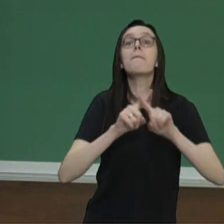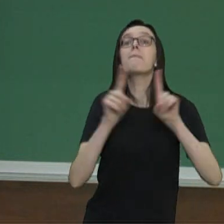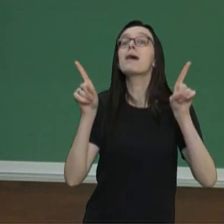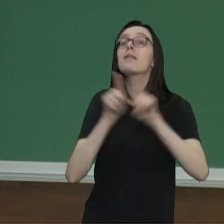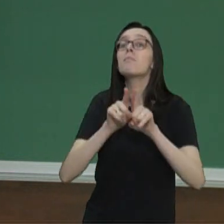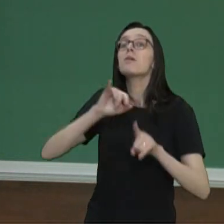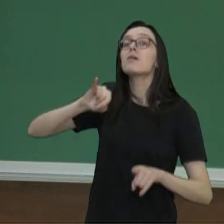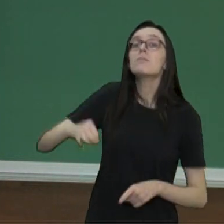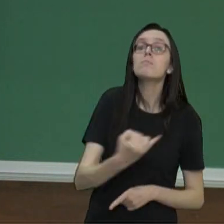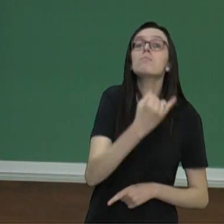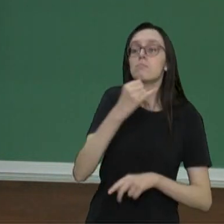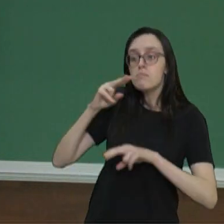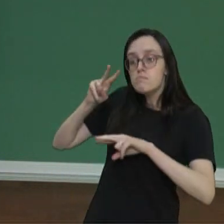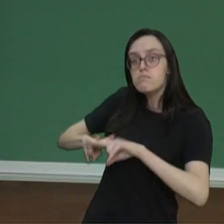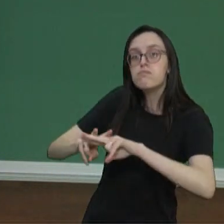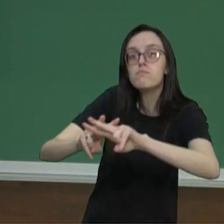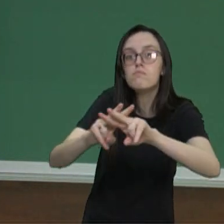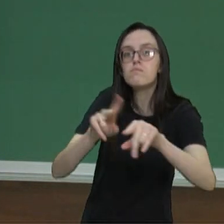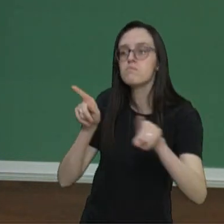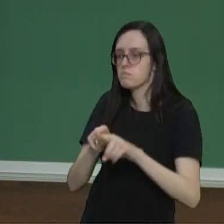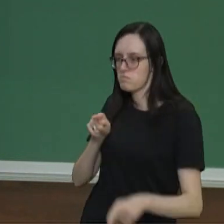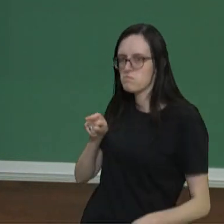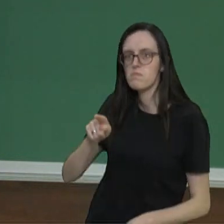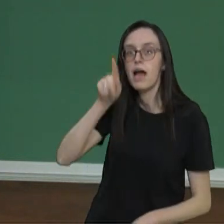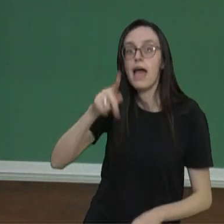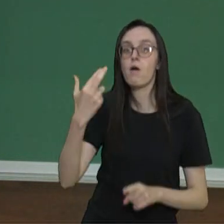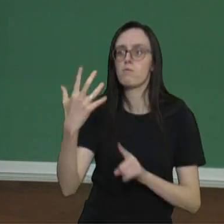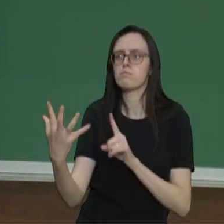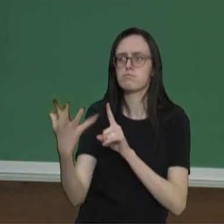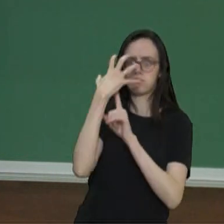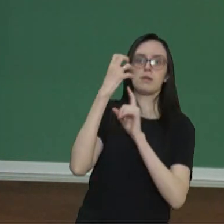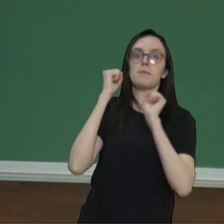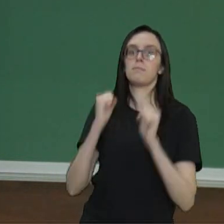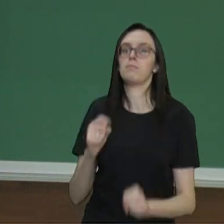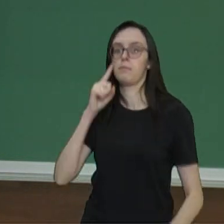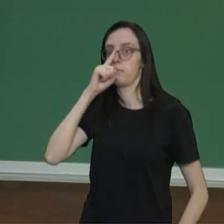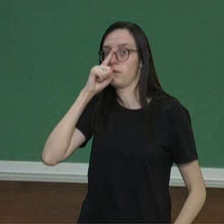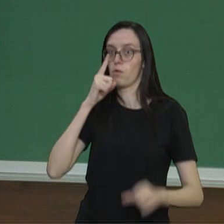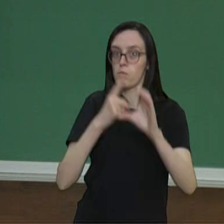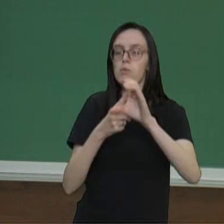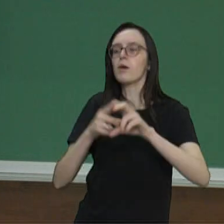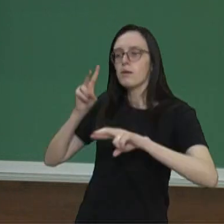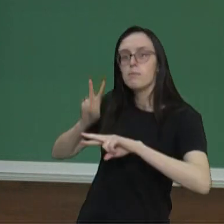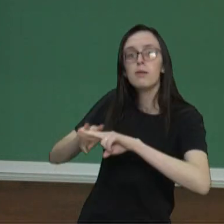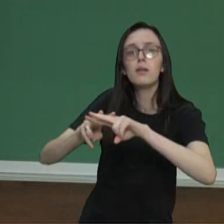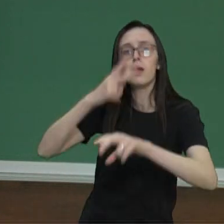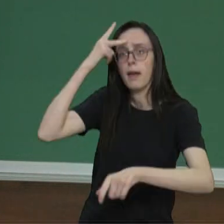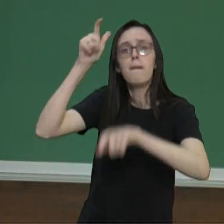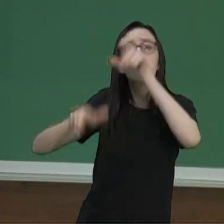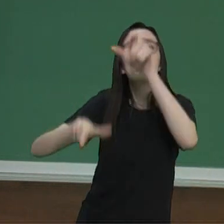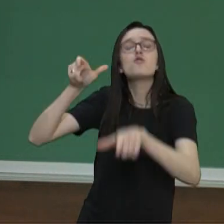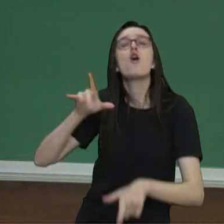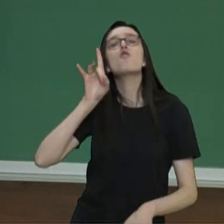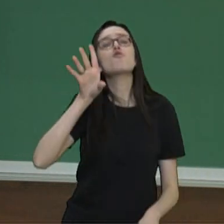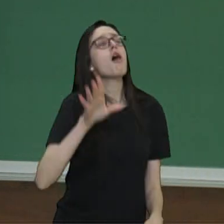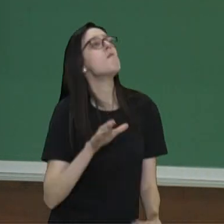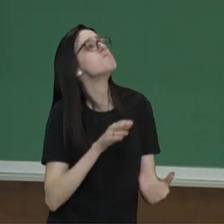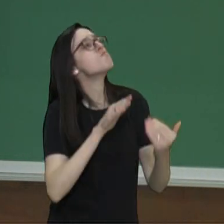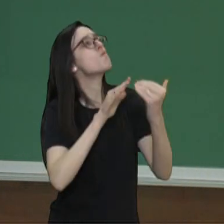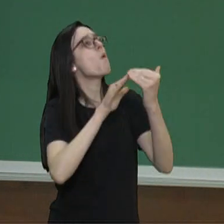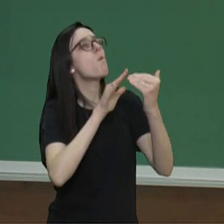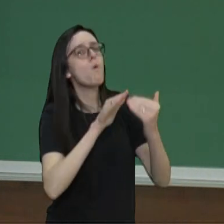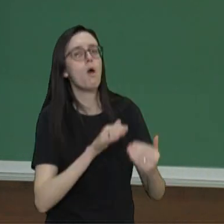governo aproveitou e, acusando de uma ameaça comunista, passou a prender pessoas